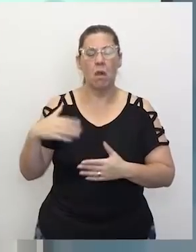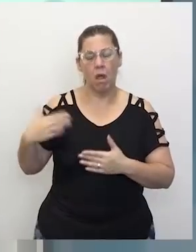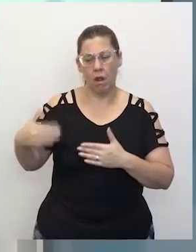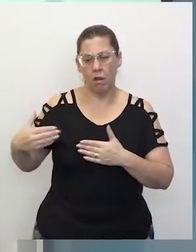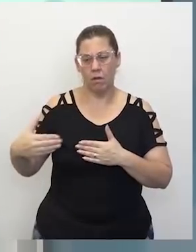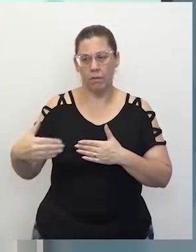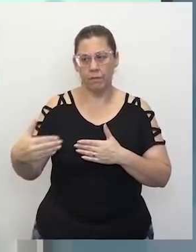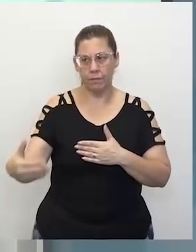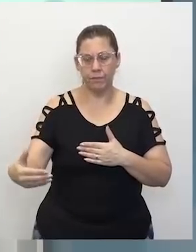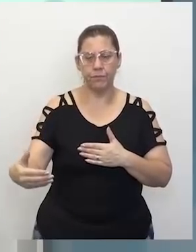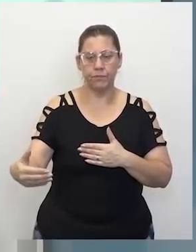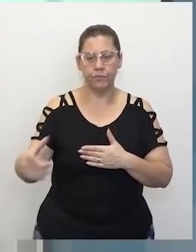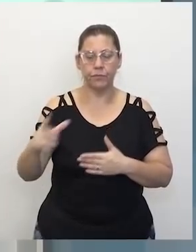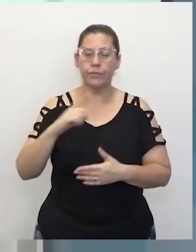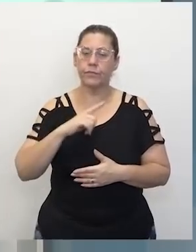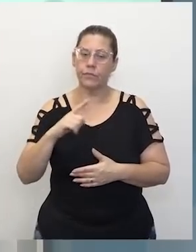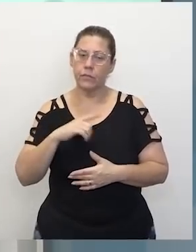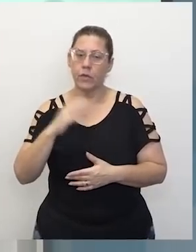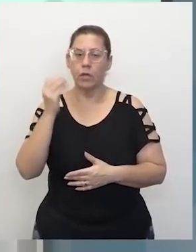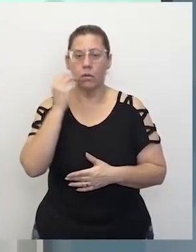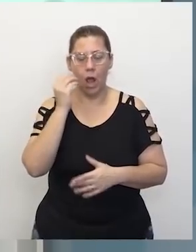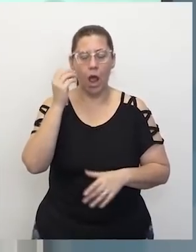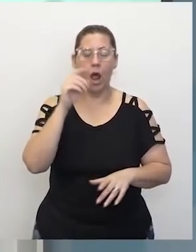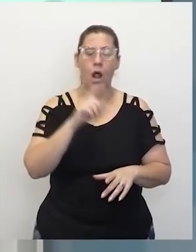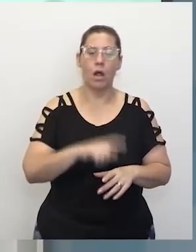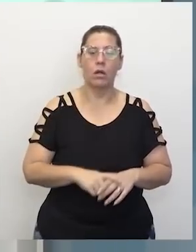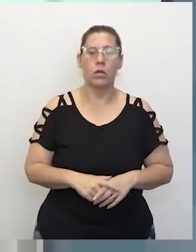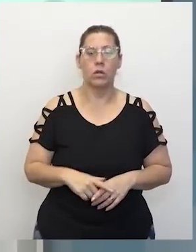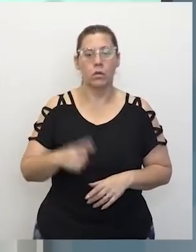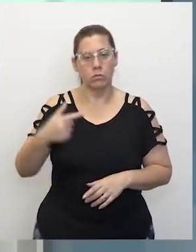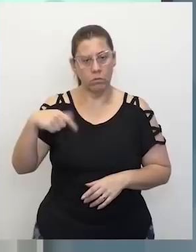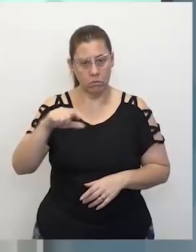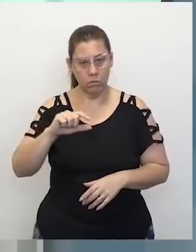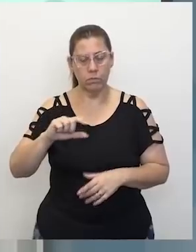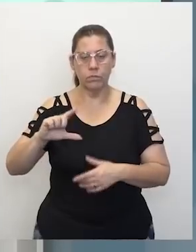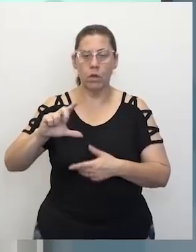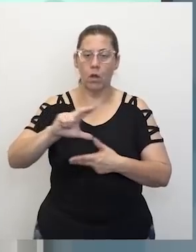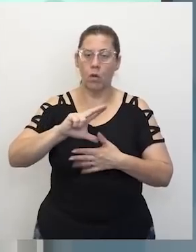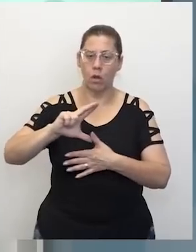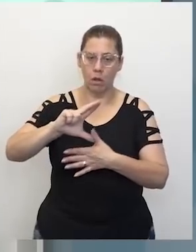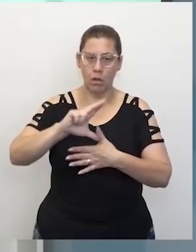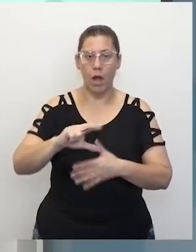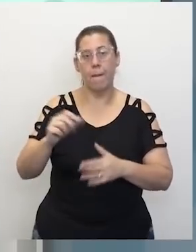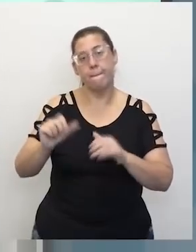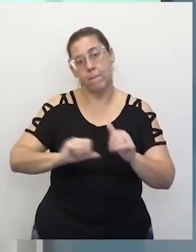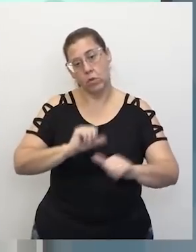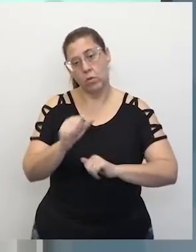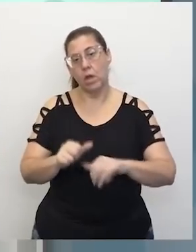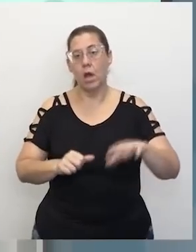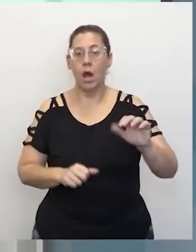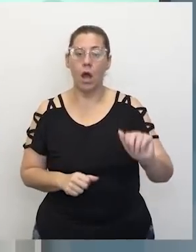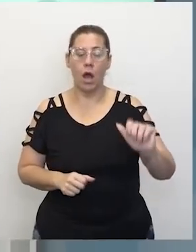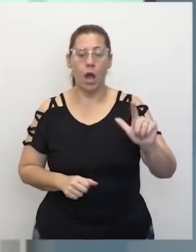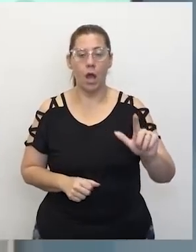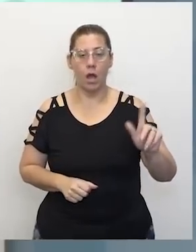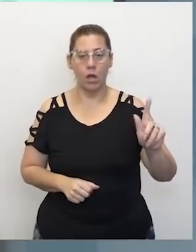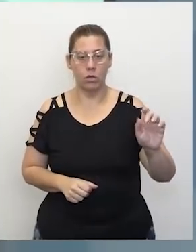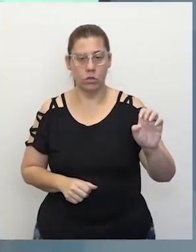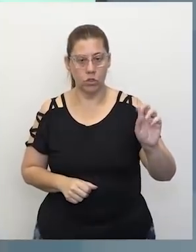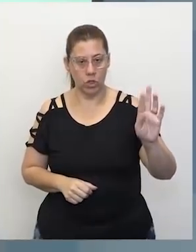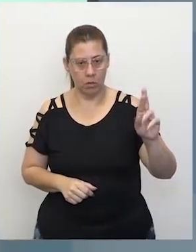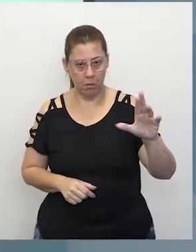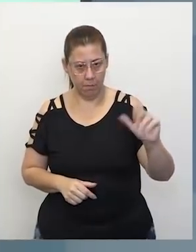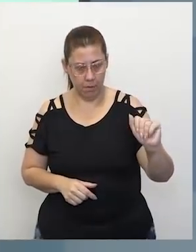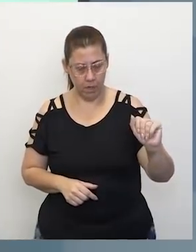né, chegou na língua latina e aí foi mudada para álgebra, tá bom? Então, a origem da palavra